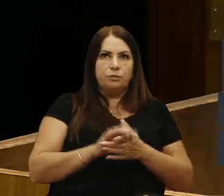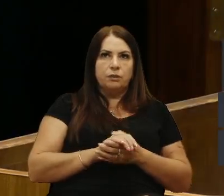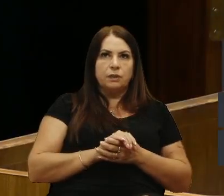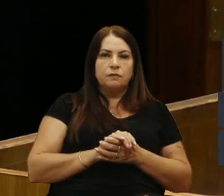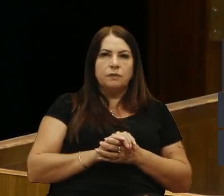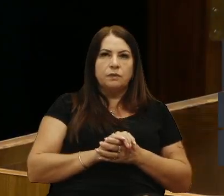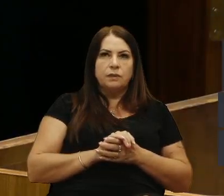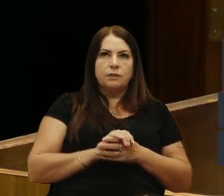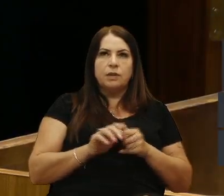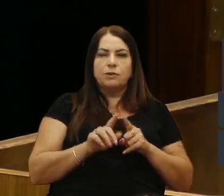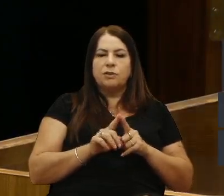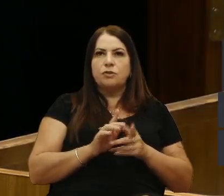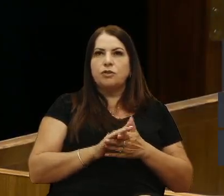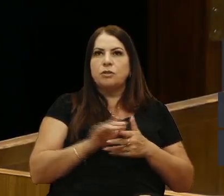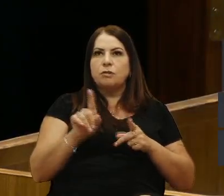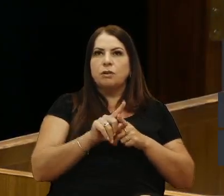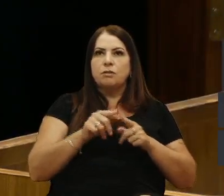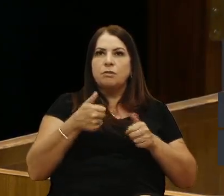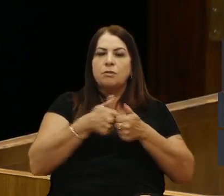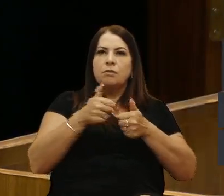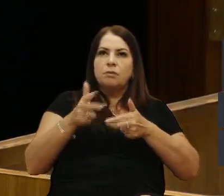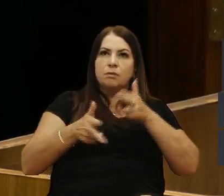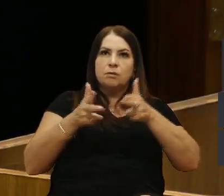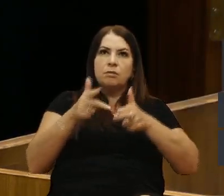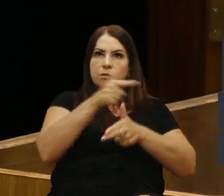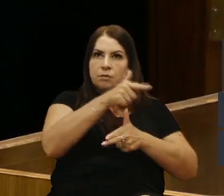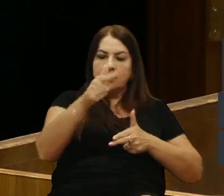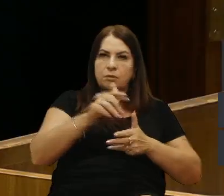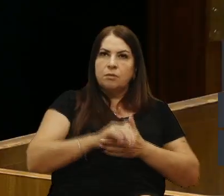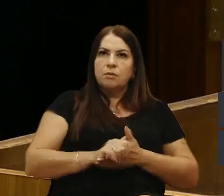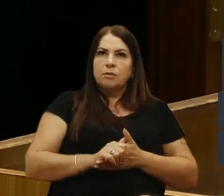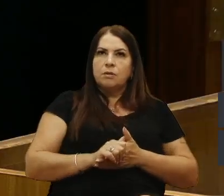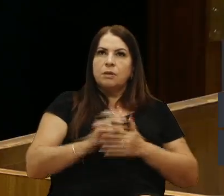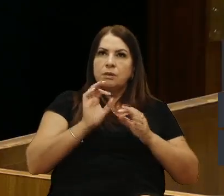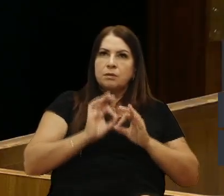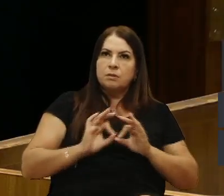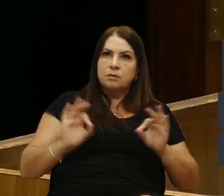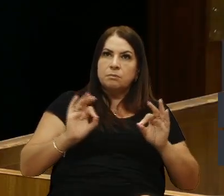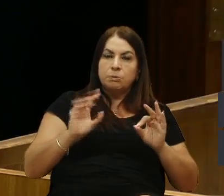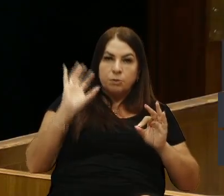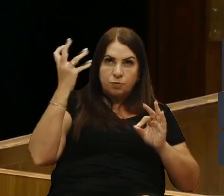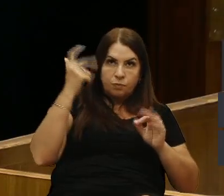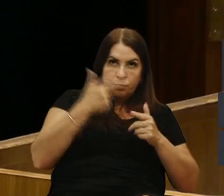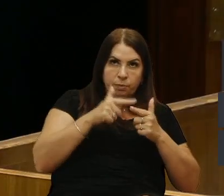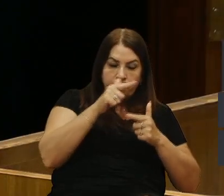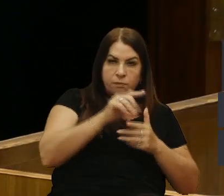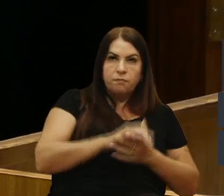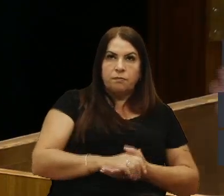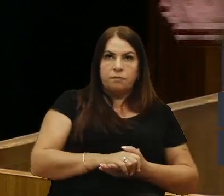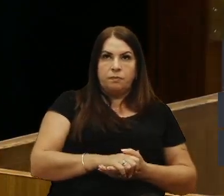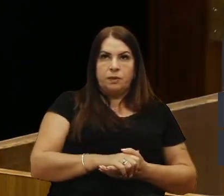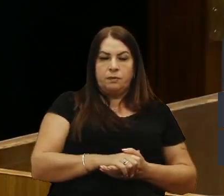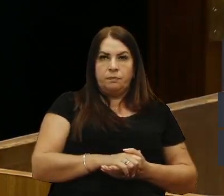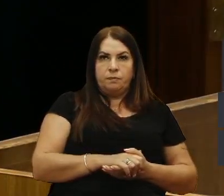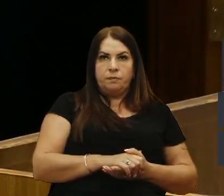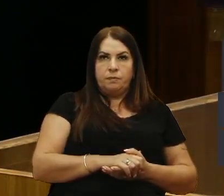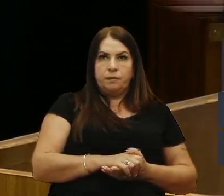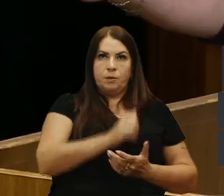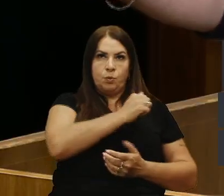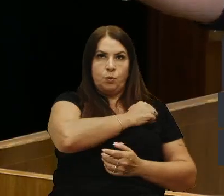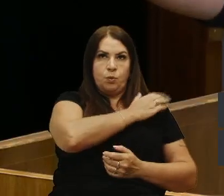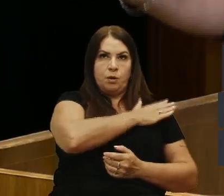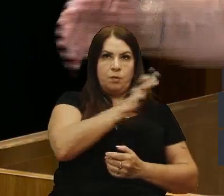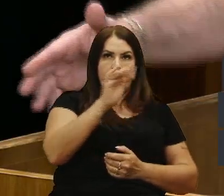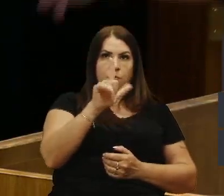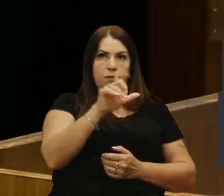E vamos lá, estação férrea. É simples a resolução do negócio. Coronel Flores, que é